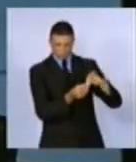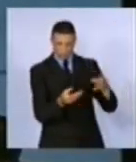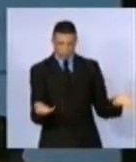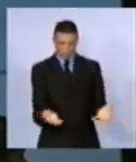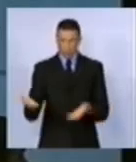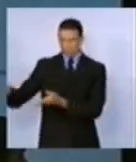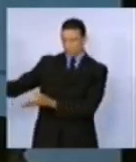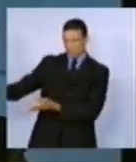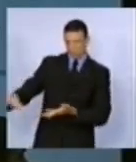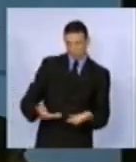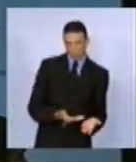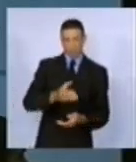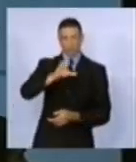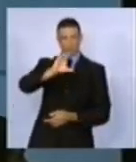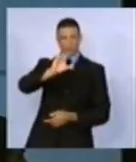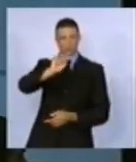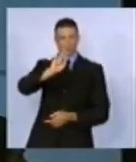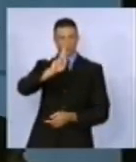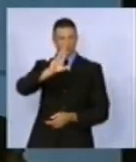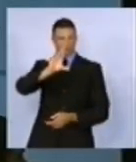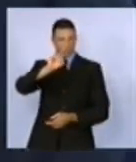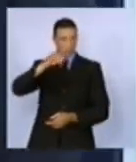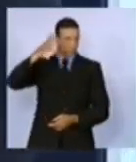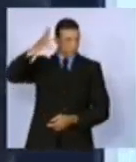palavra aqui o Senor Carlos bedusqui